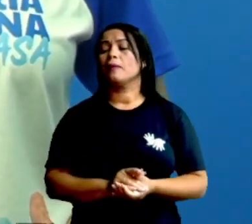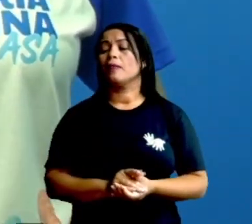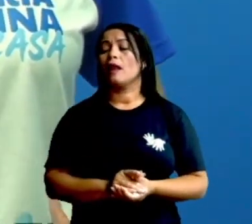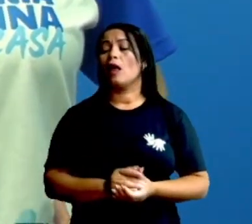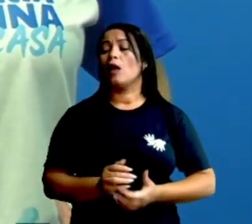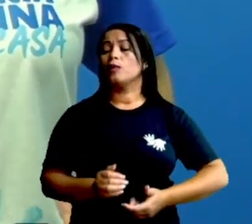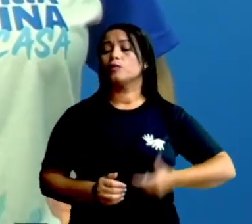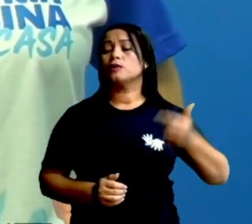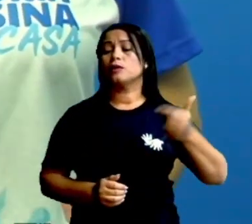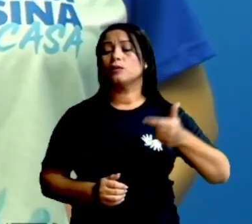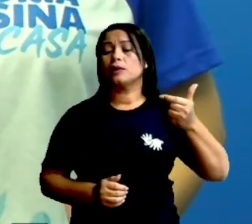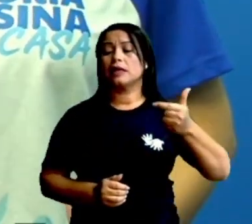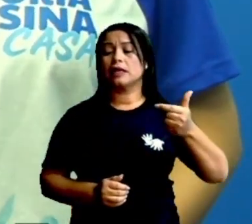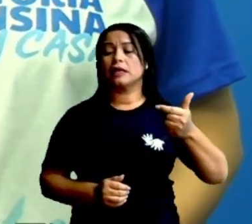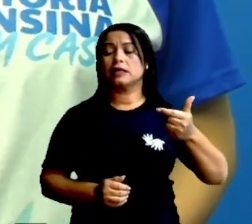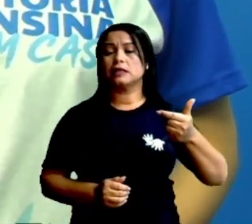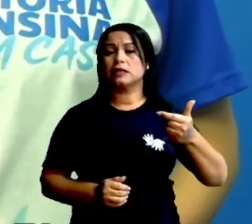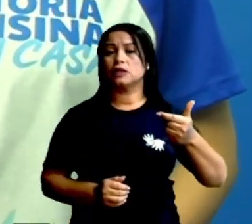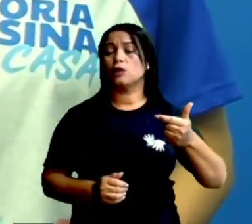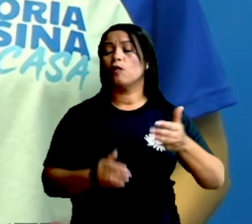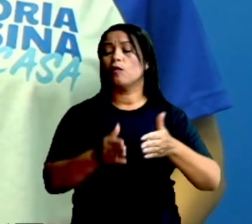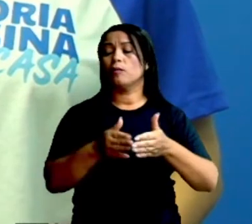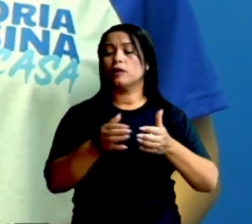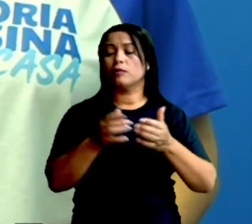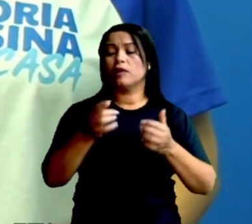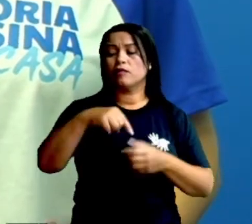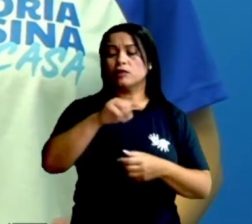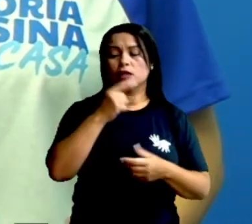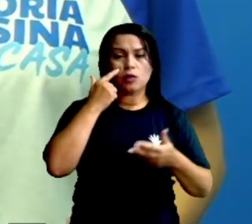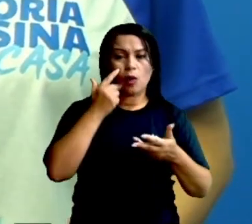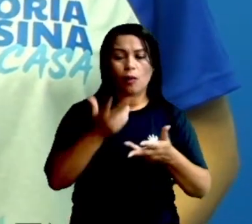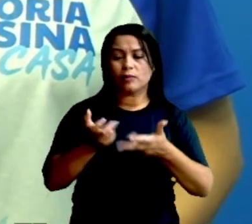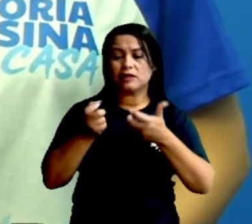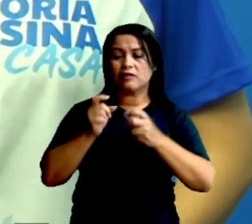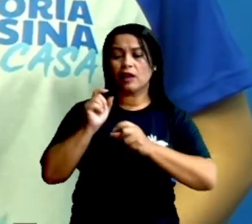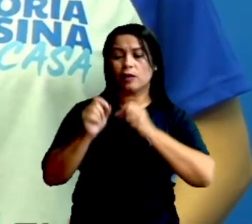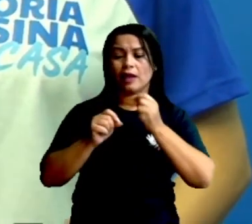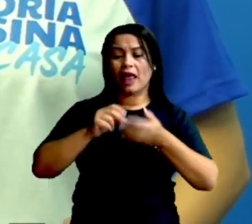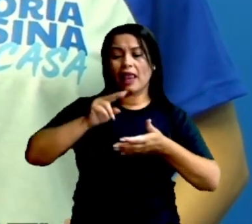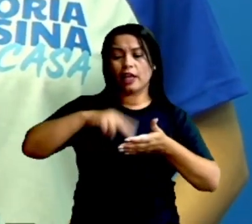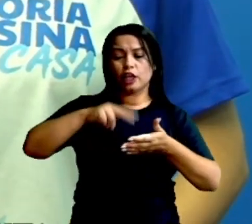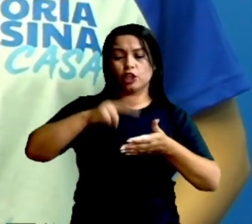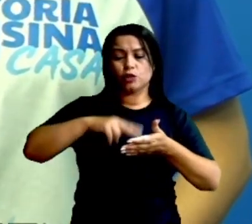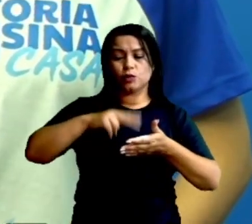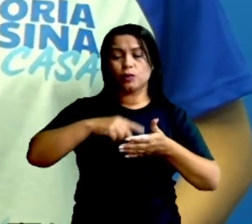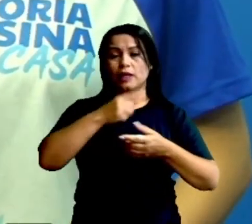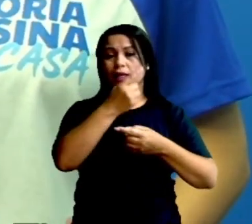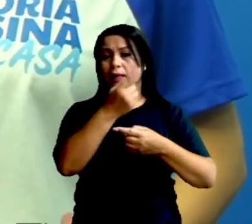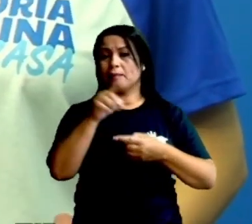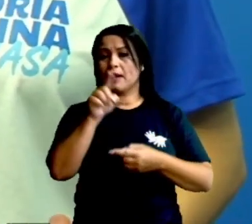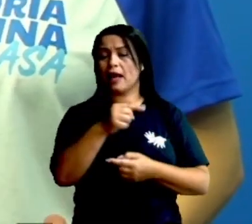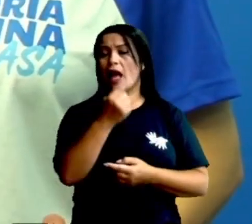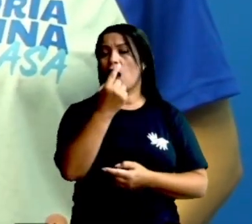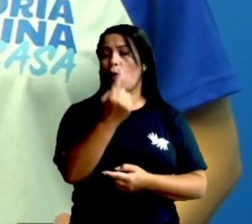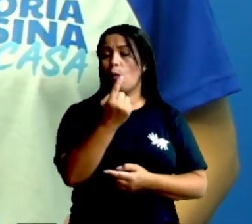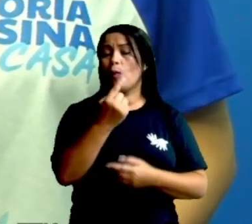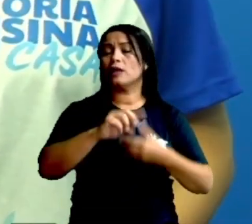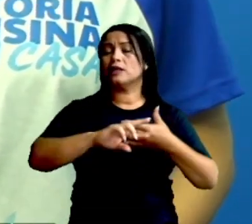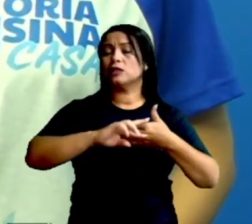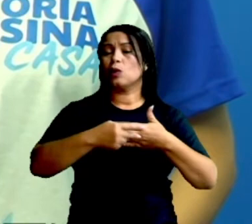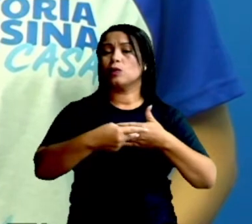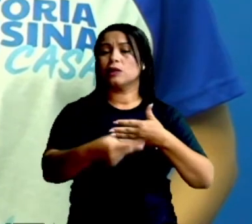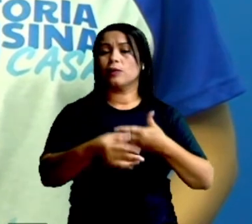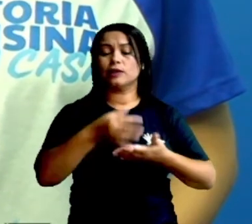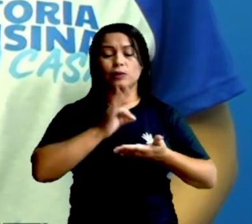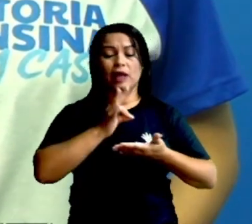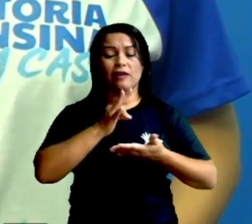No segundo quesito, vou pedir para vocês aqui observarem comigo a leitura, tá? E marcar uma das consequências do café